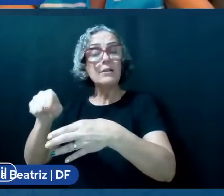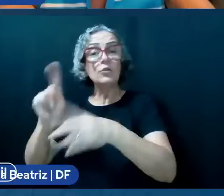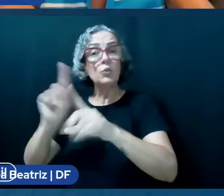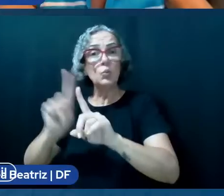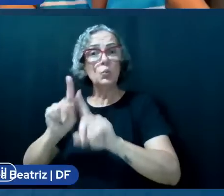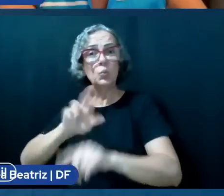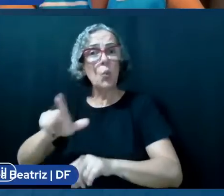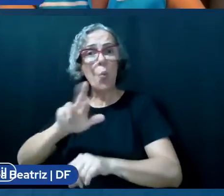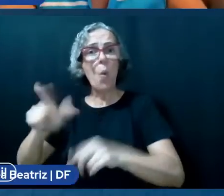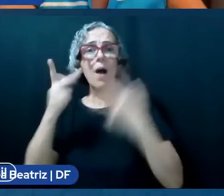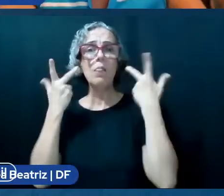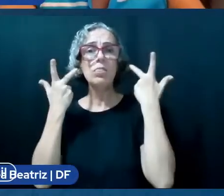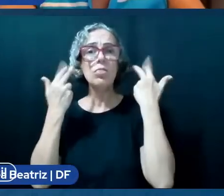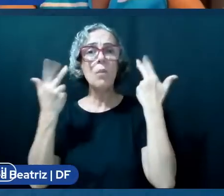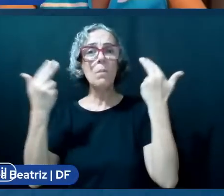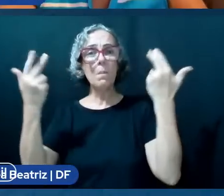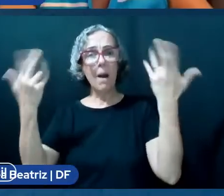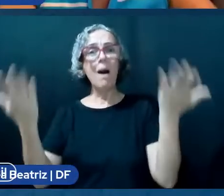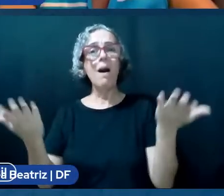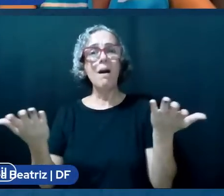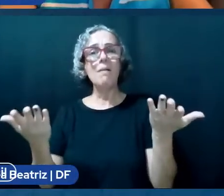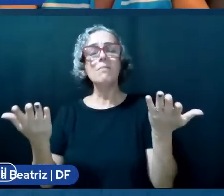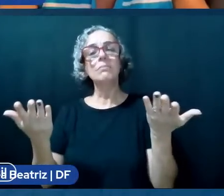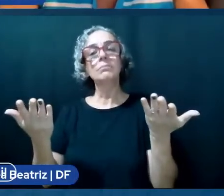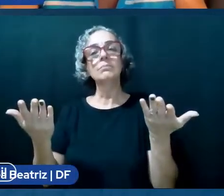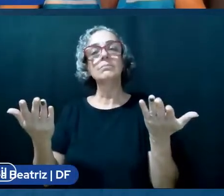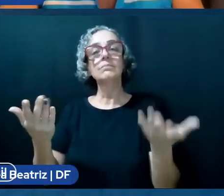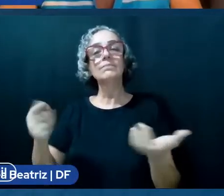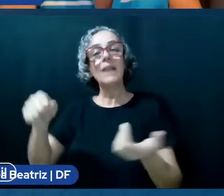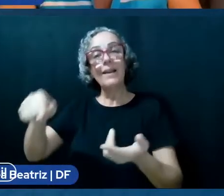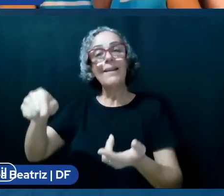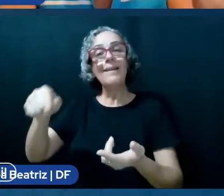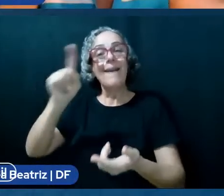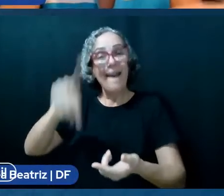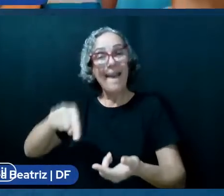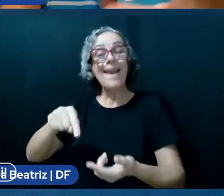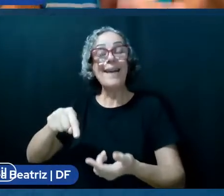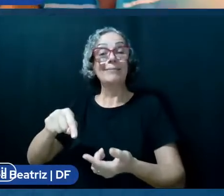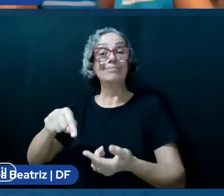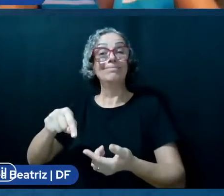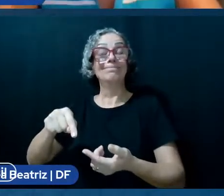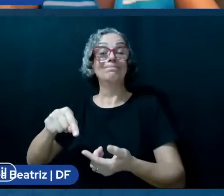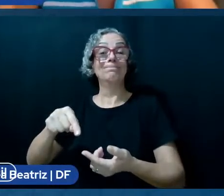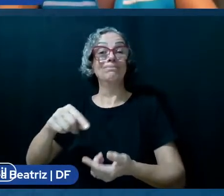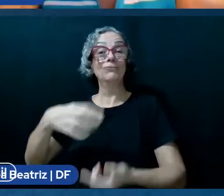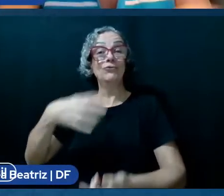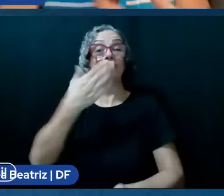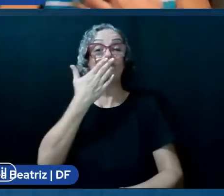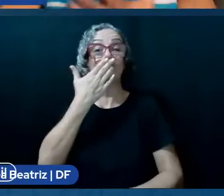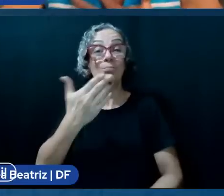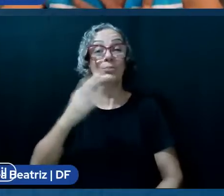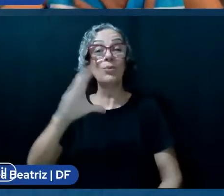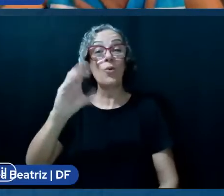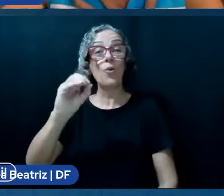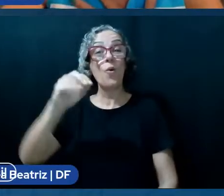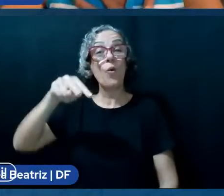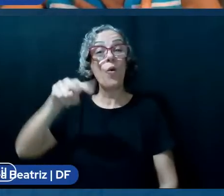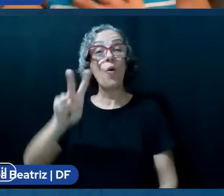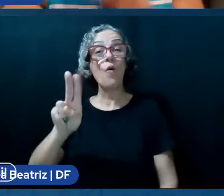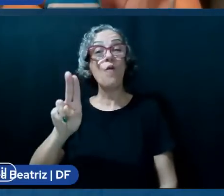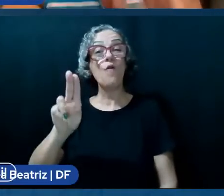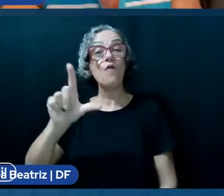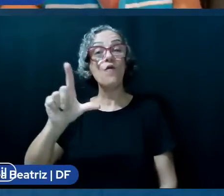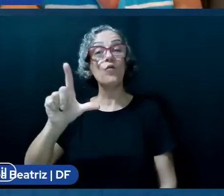nesse estado que ele chama de convulsionário e começa a manifestar as mesmas